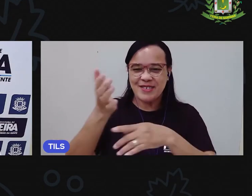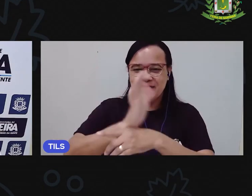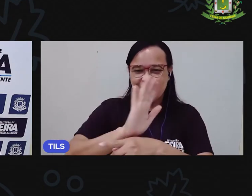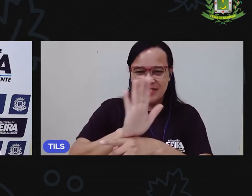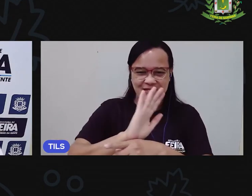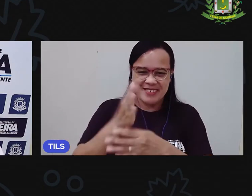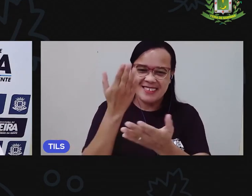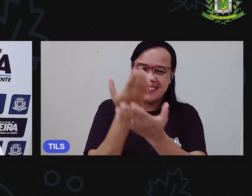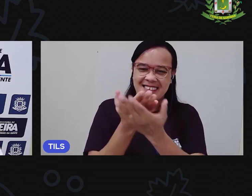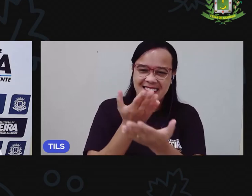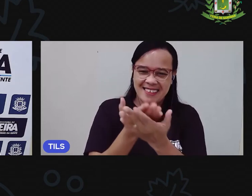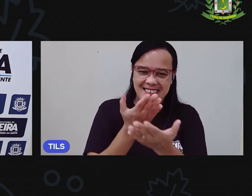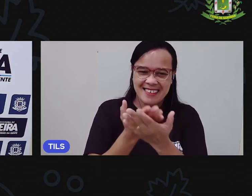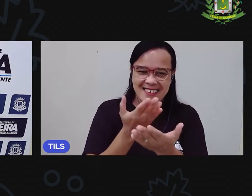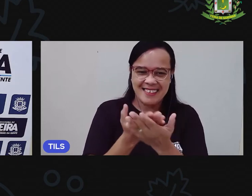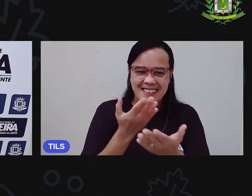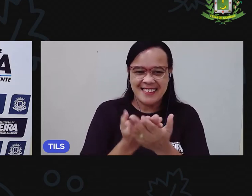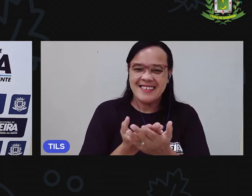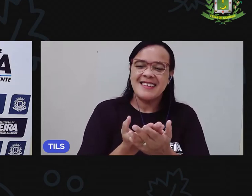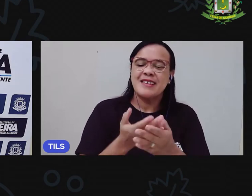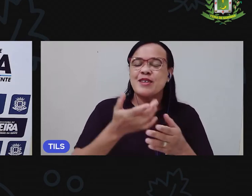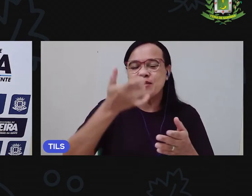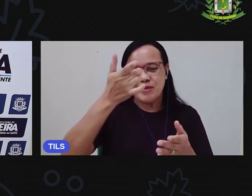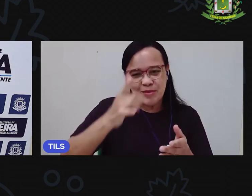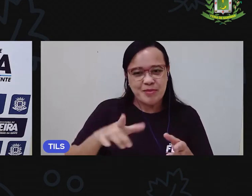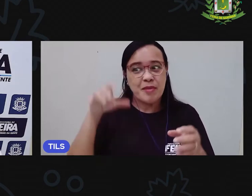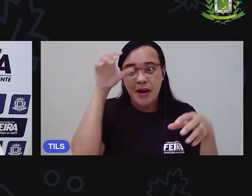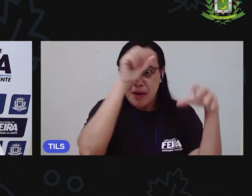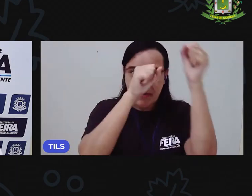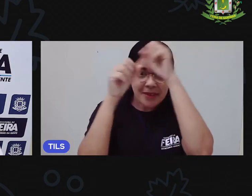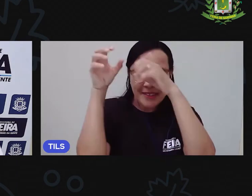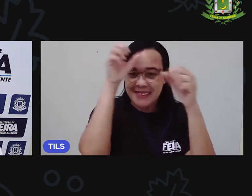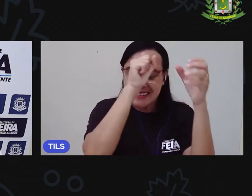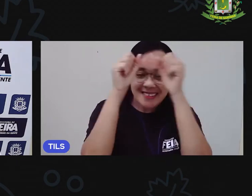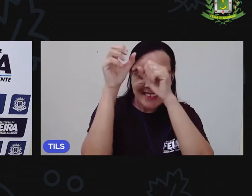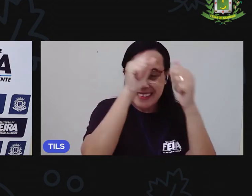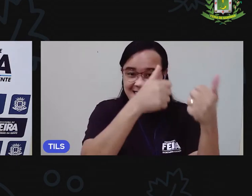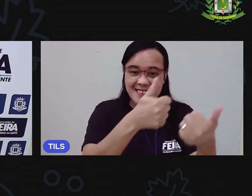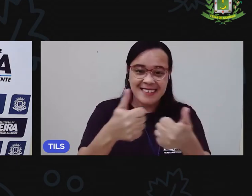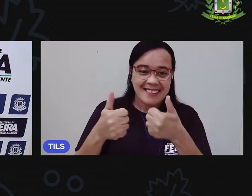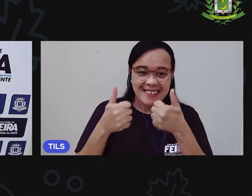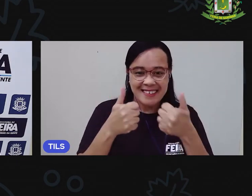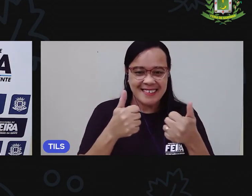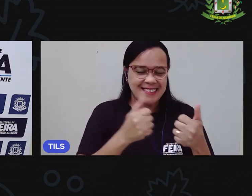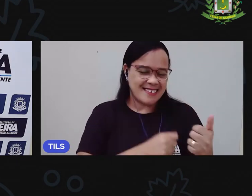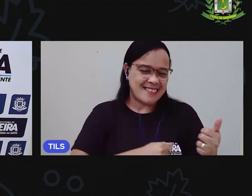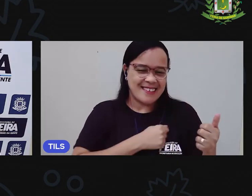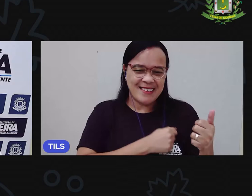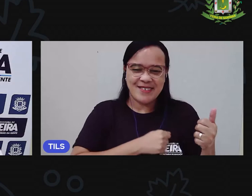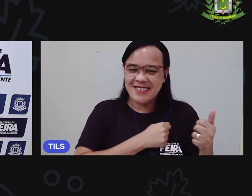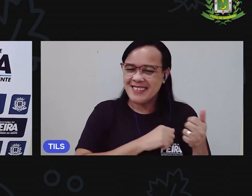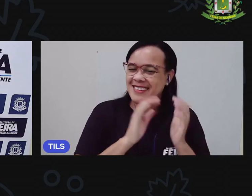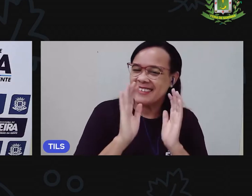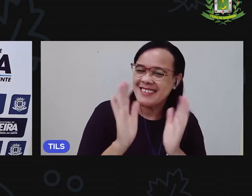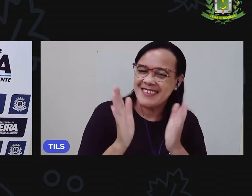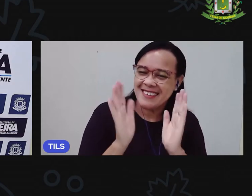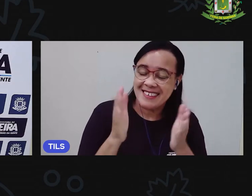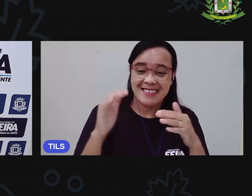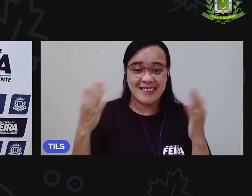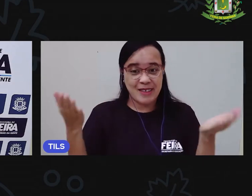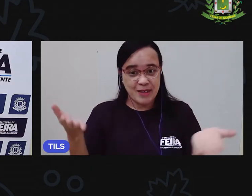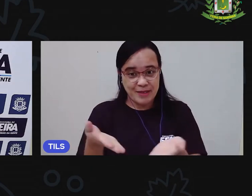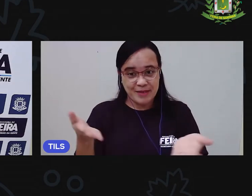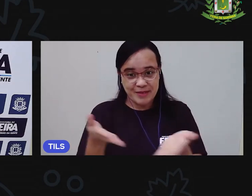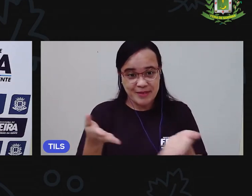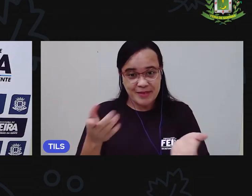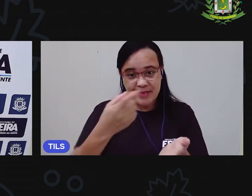aula, mais um momento para a gente aprender, né? Já estava com saudade. Hoje a